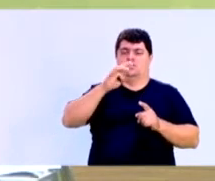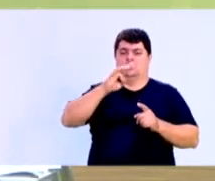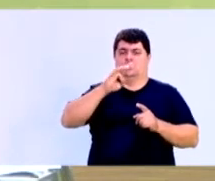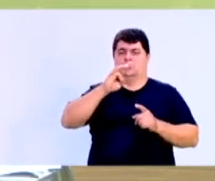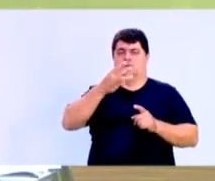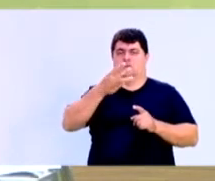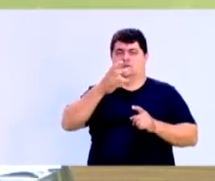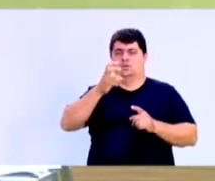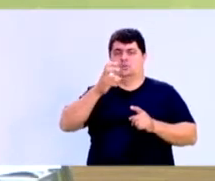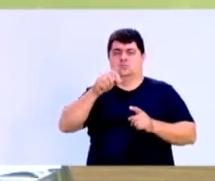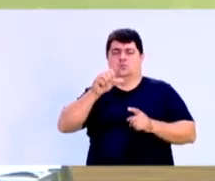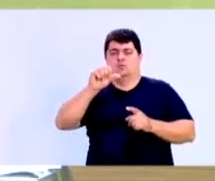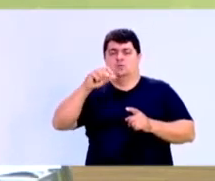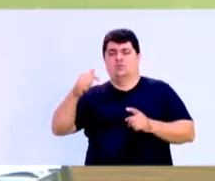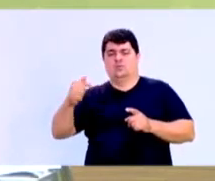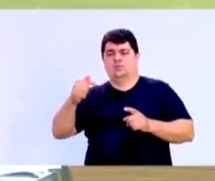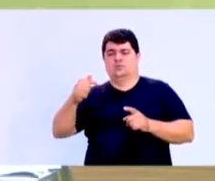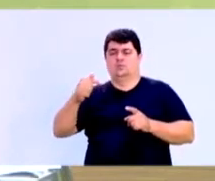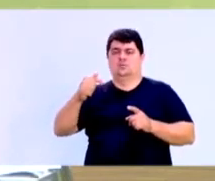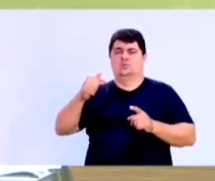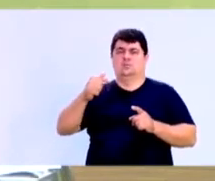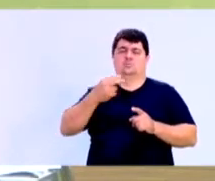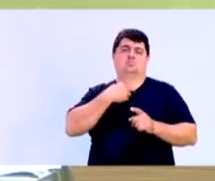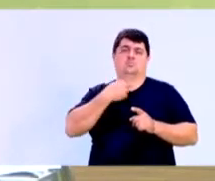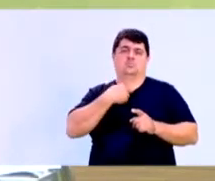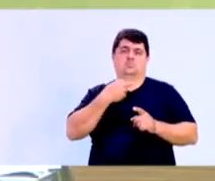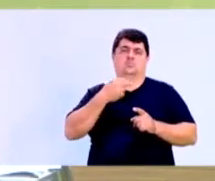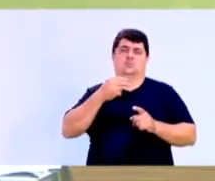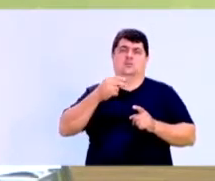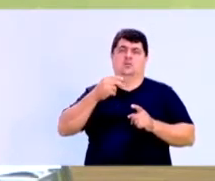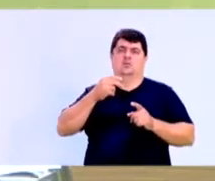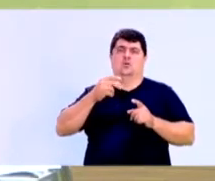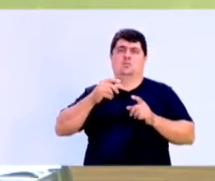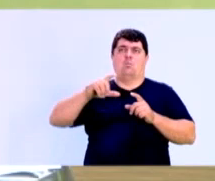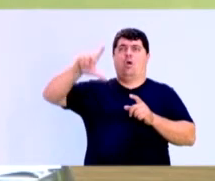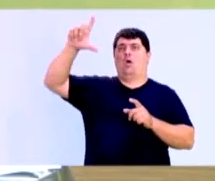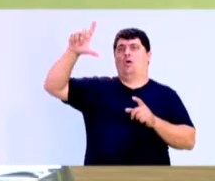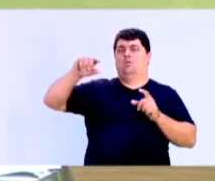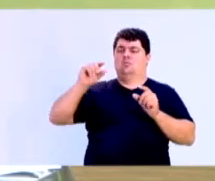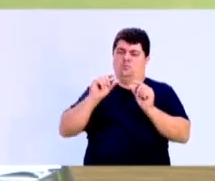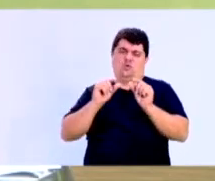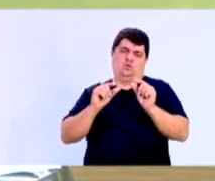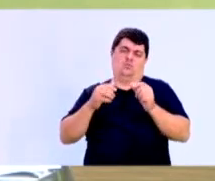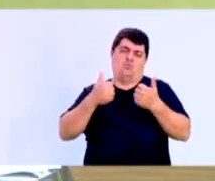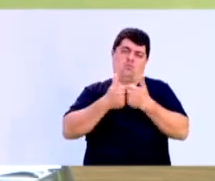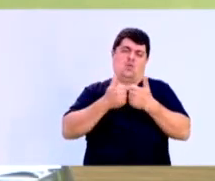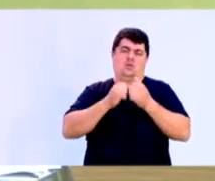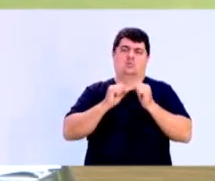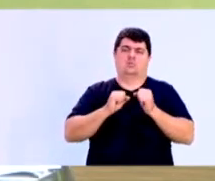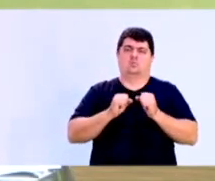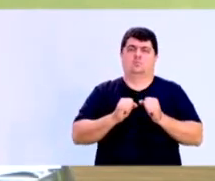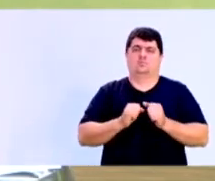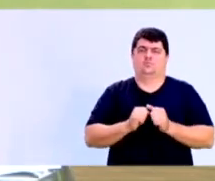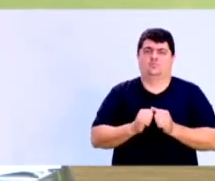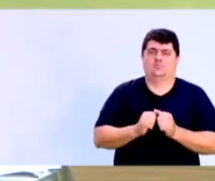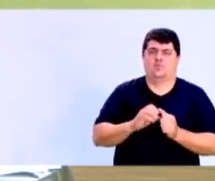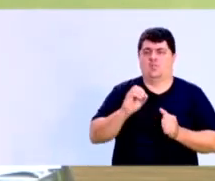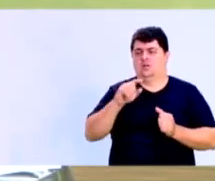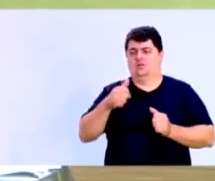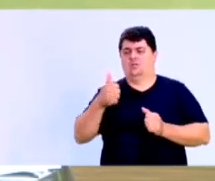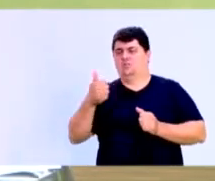É tranquilo, pessoal, esse não pode ter uma variação muito grande, né? Mas em relação a